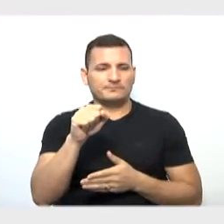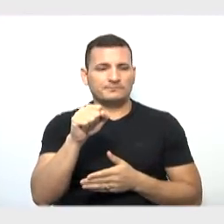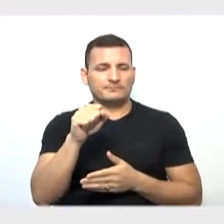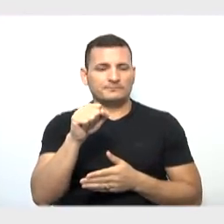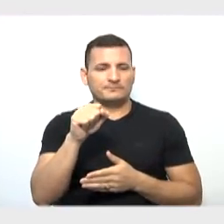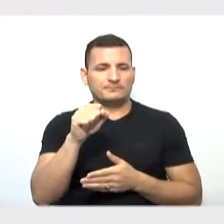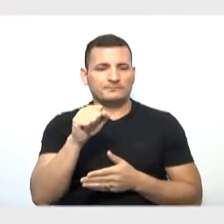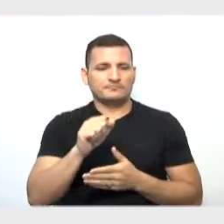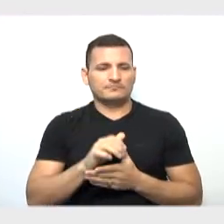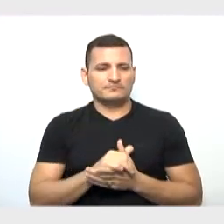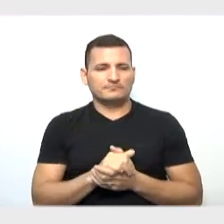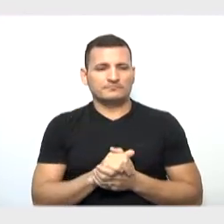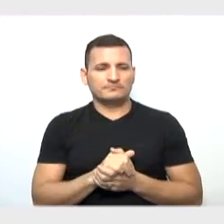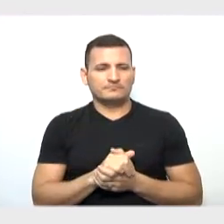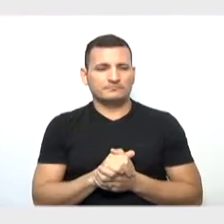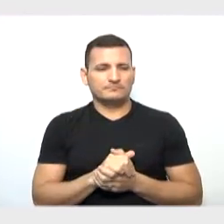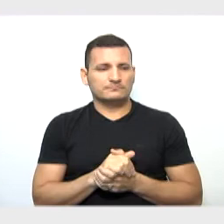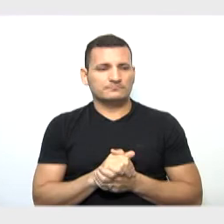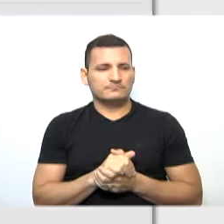o